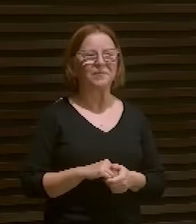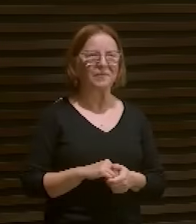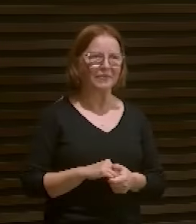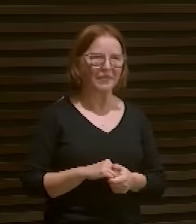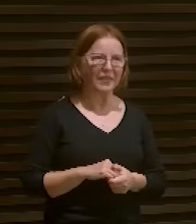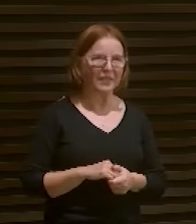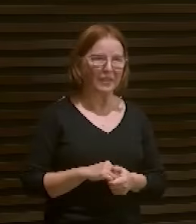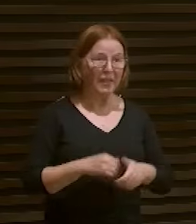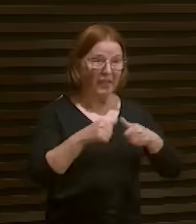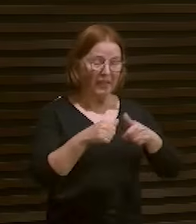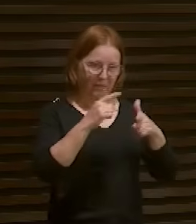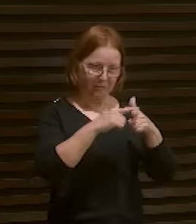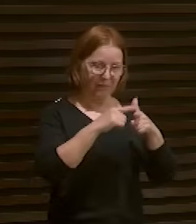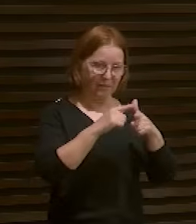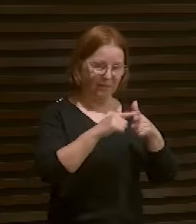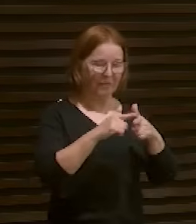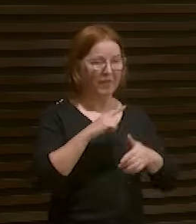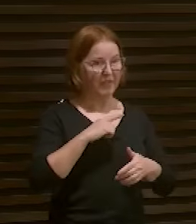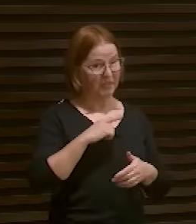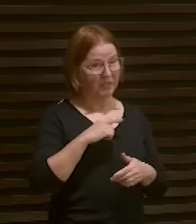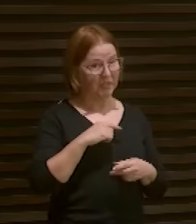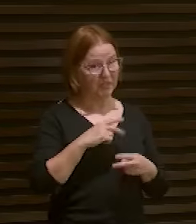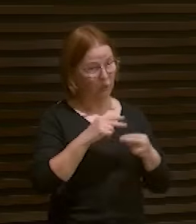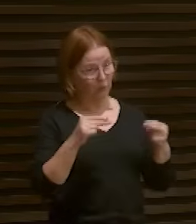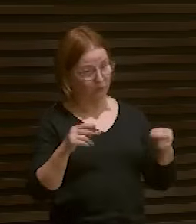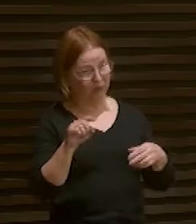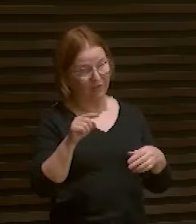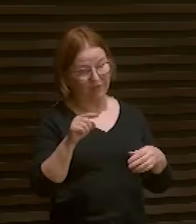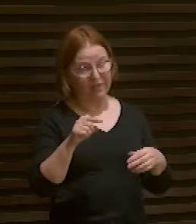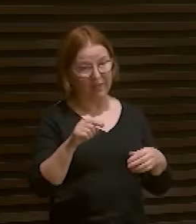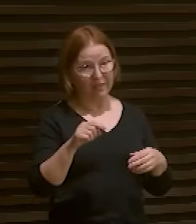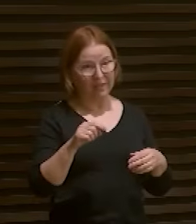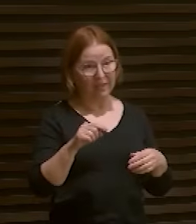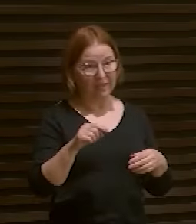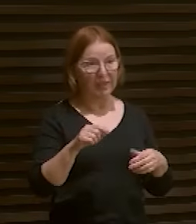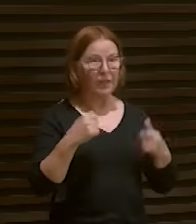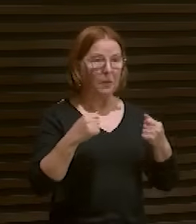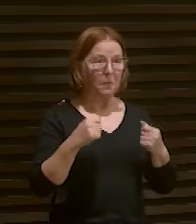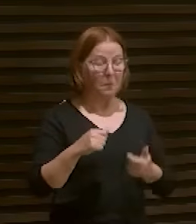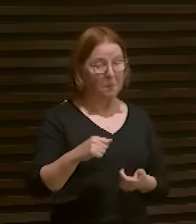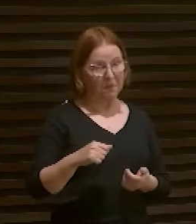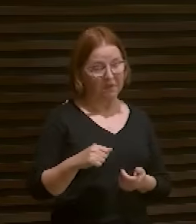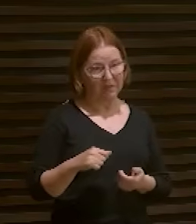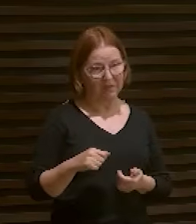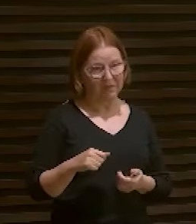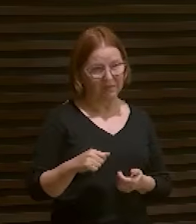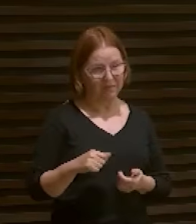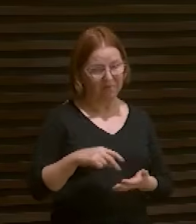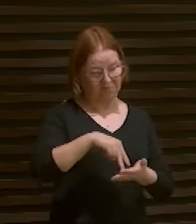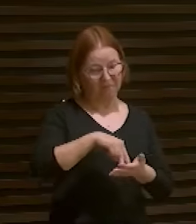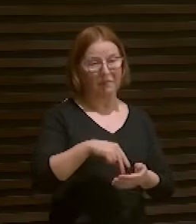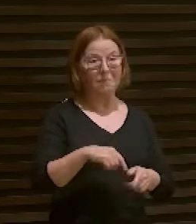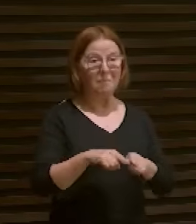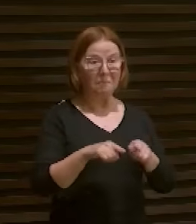E nessas situações aqui, tem situações que você precisa tomar algumas atitudes, sim. Mas o que eu quero dizer para você